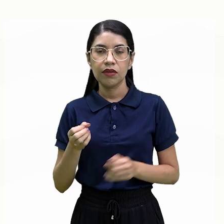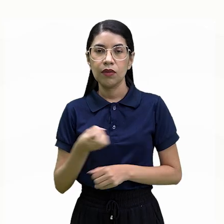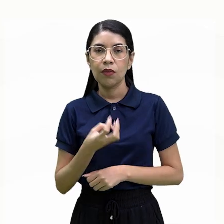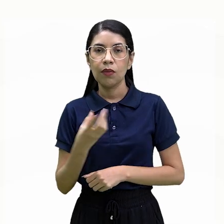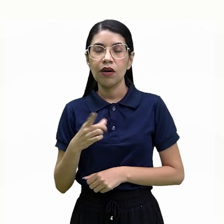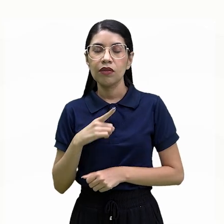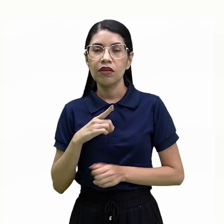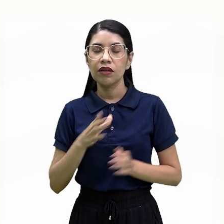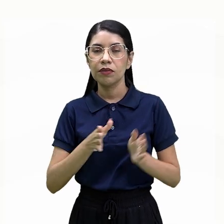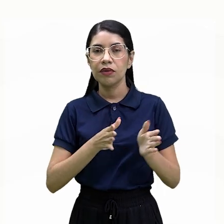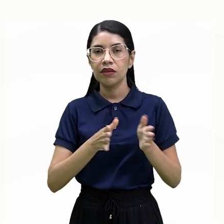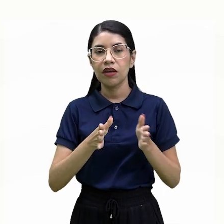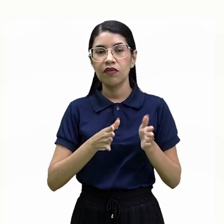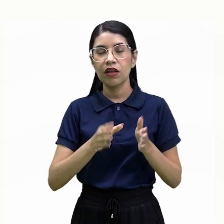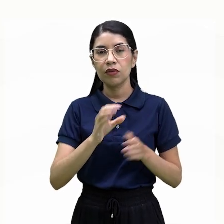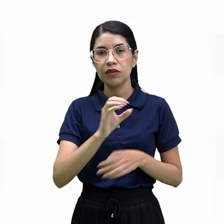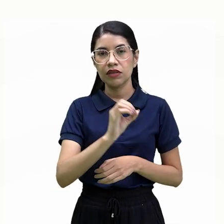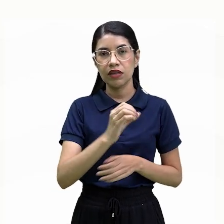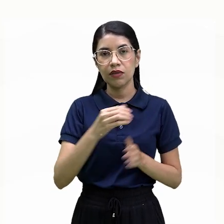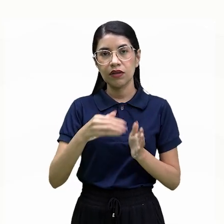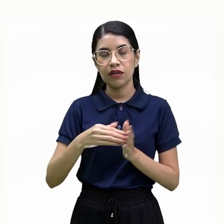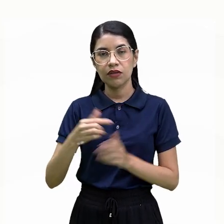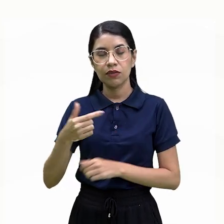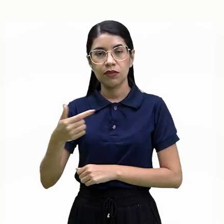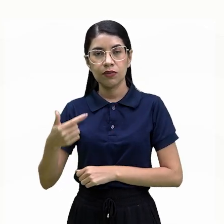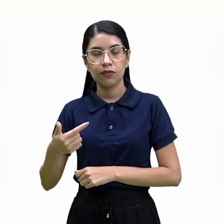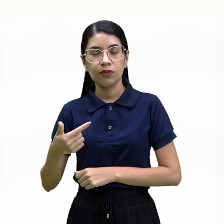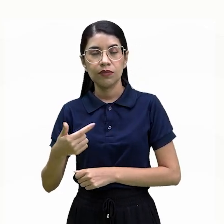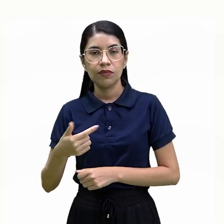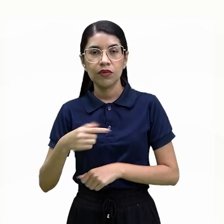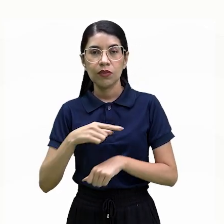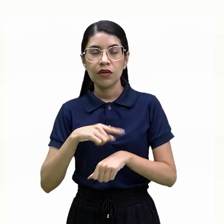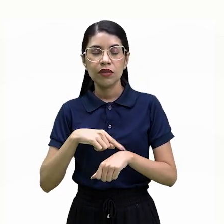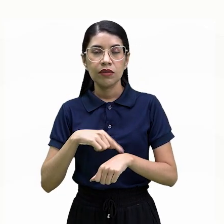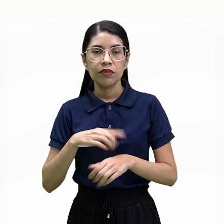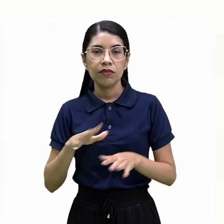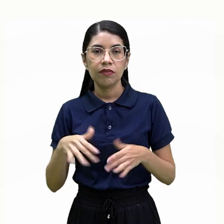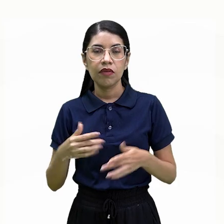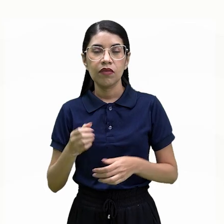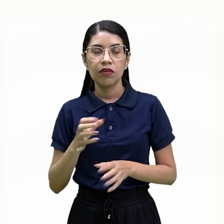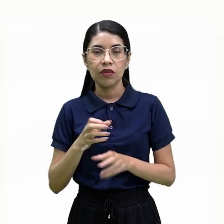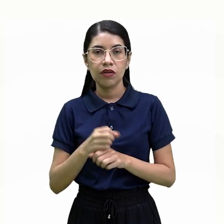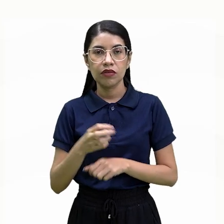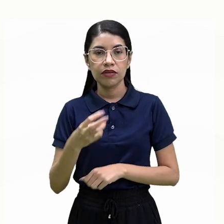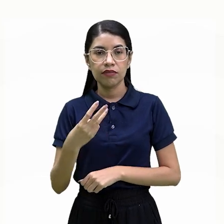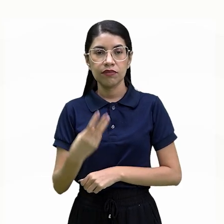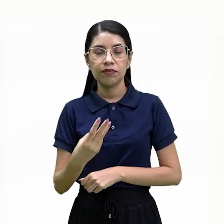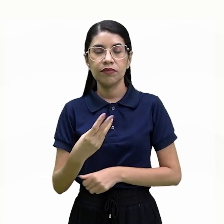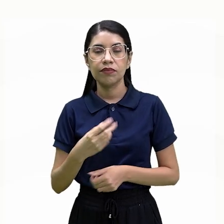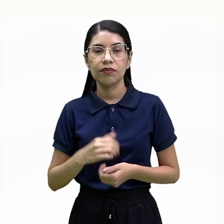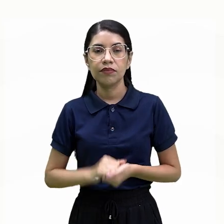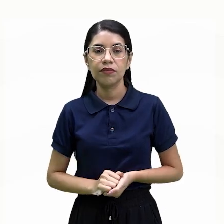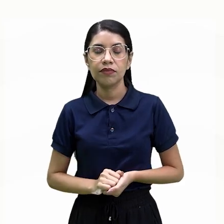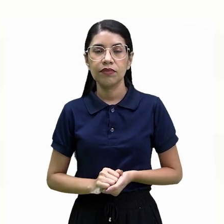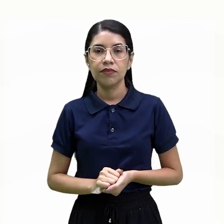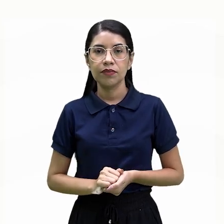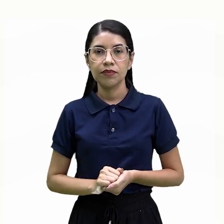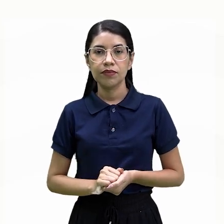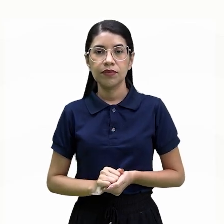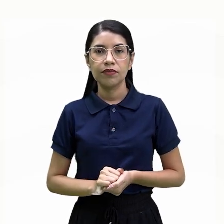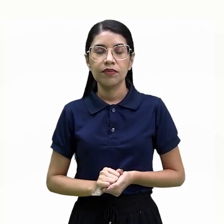ficaram entre 0 horas e 2 horas? 1, 2, 3. Então, aqui nós vamos ter 3.